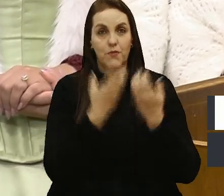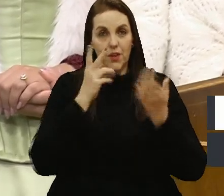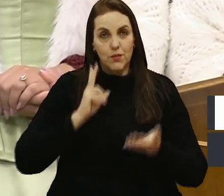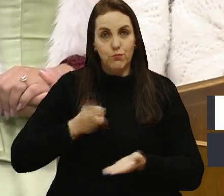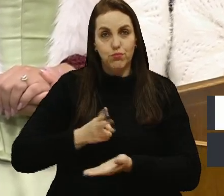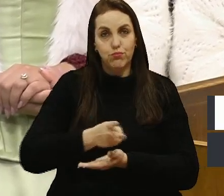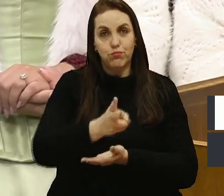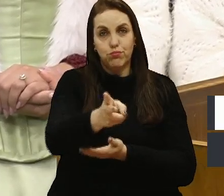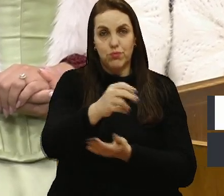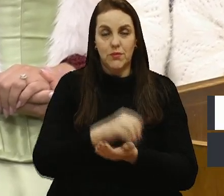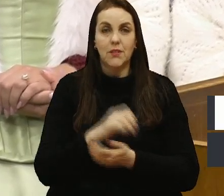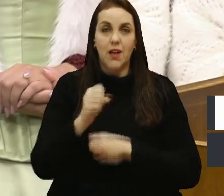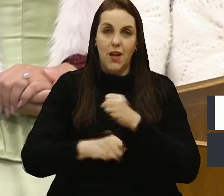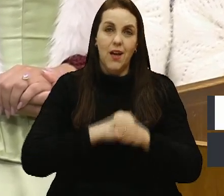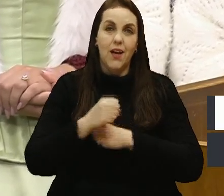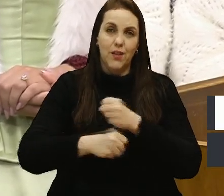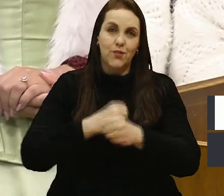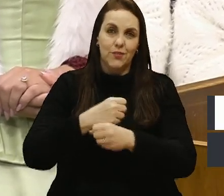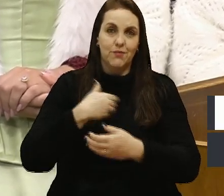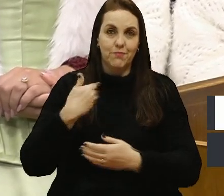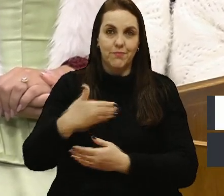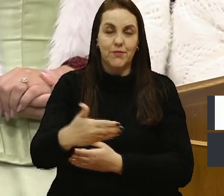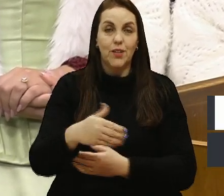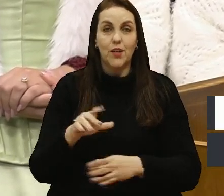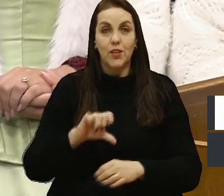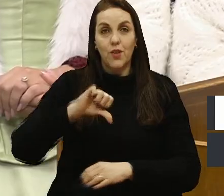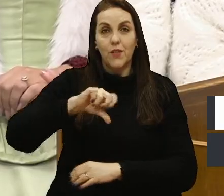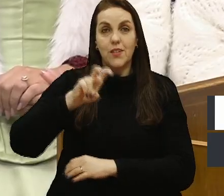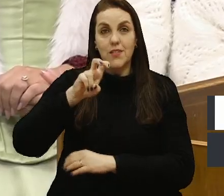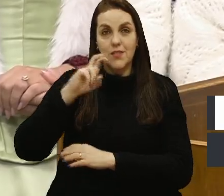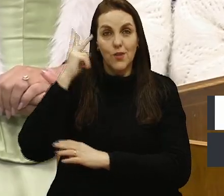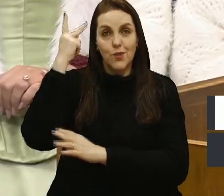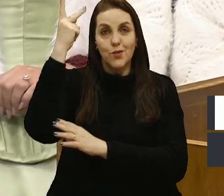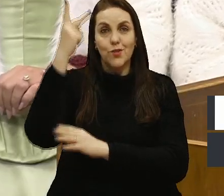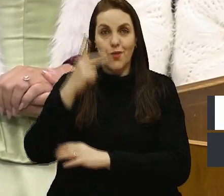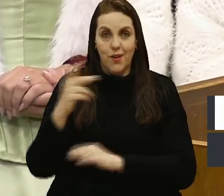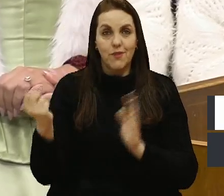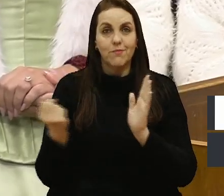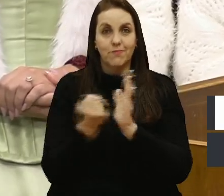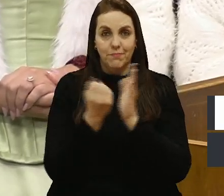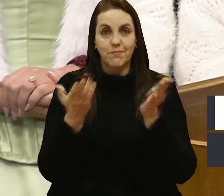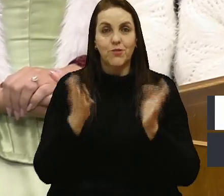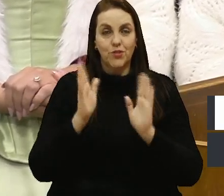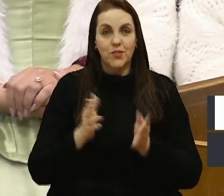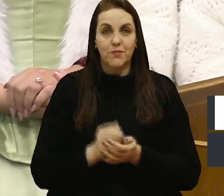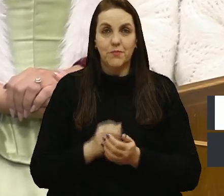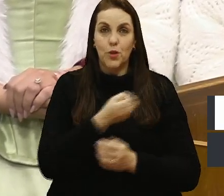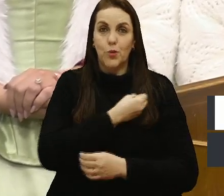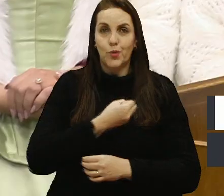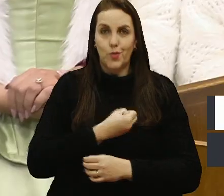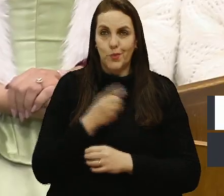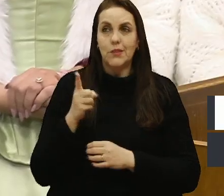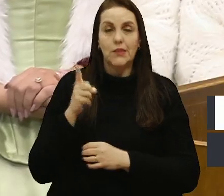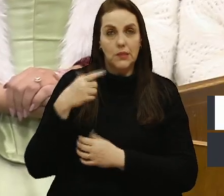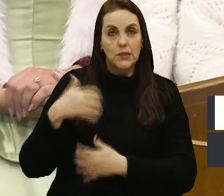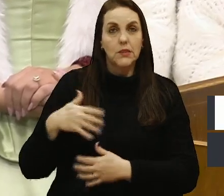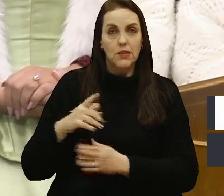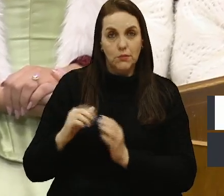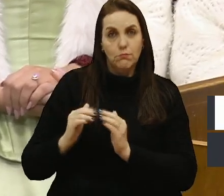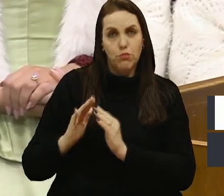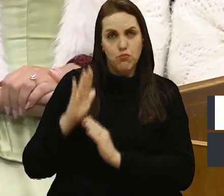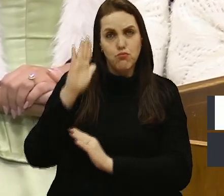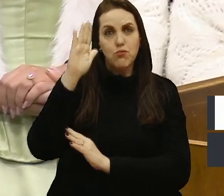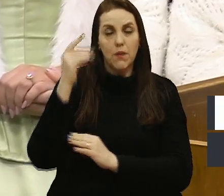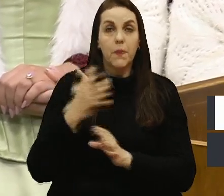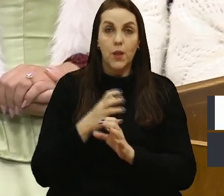por muitos outros anos. Nós celebramos 95 anos de história. De acordo com esses números, que são grandiosos números, sim, nós tivemos